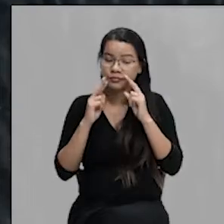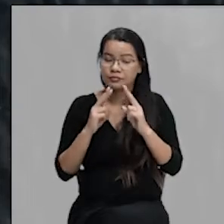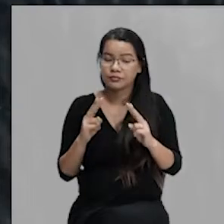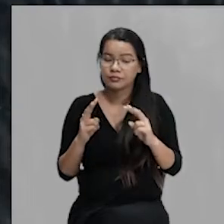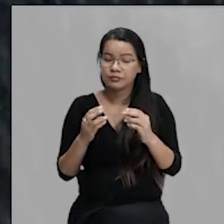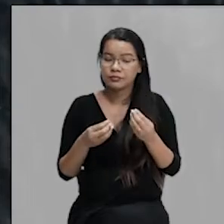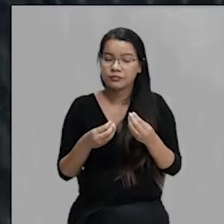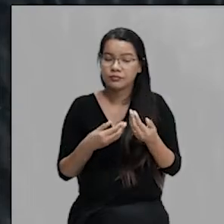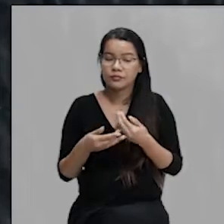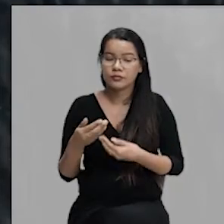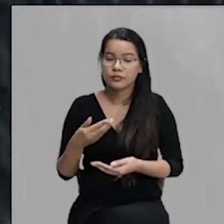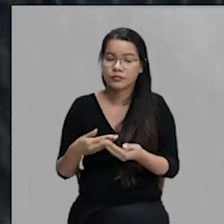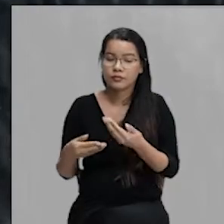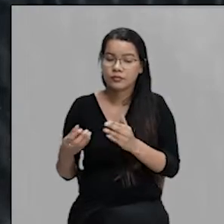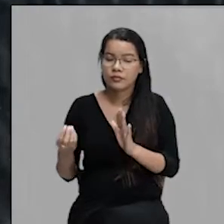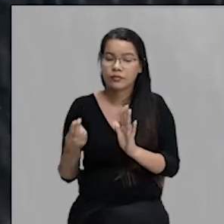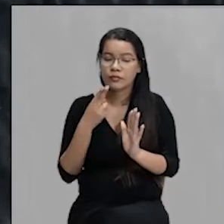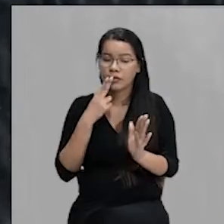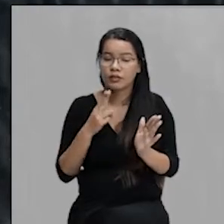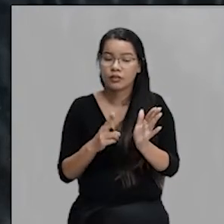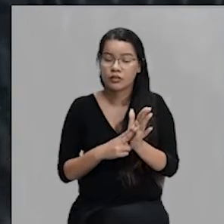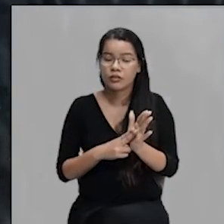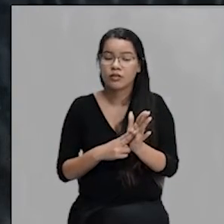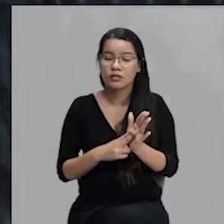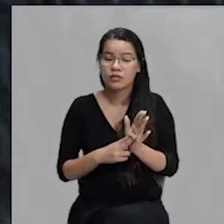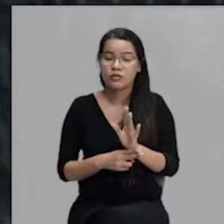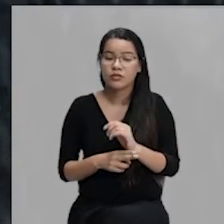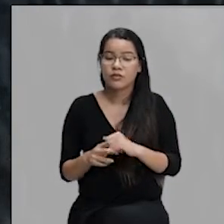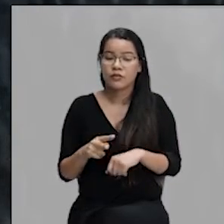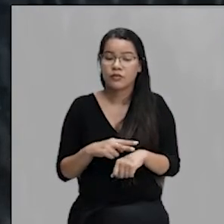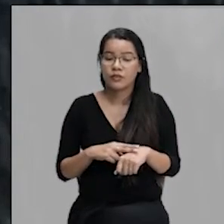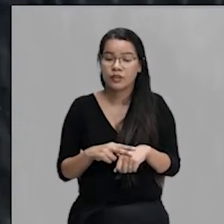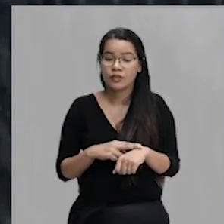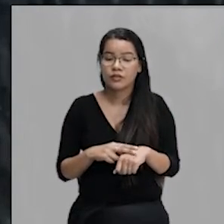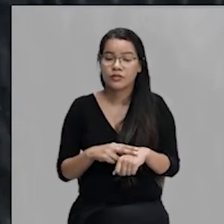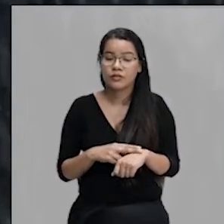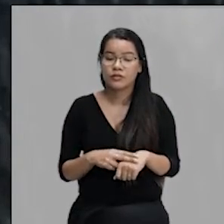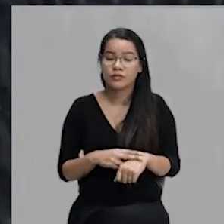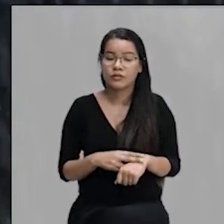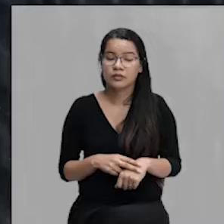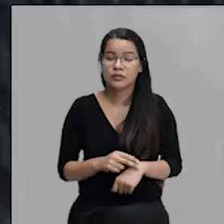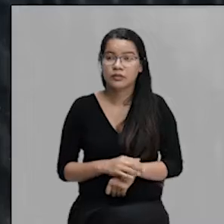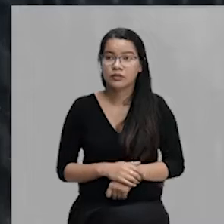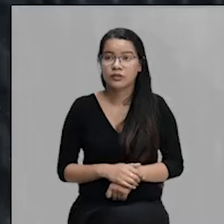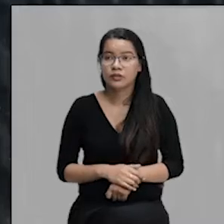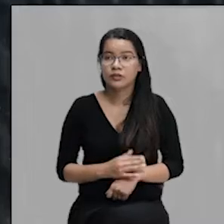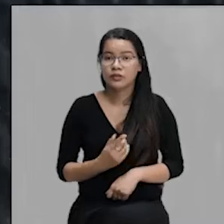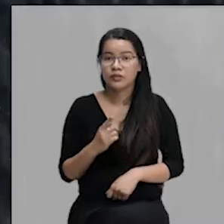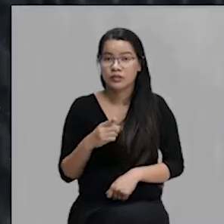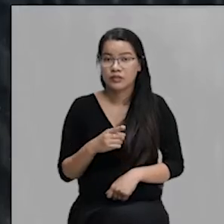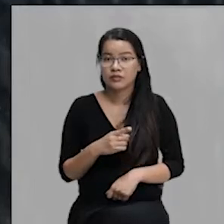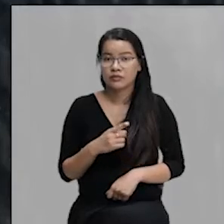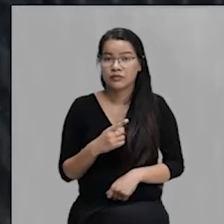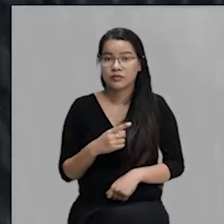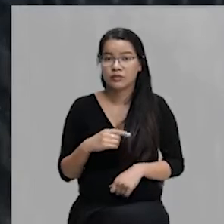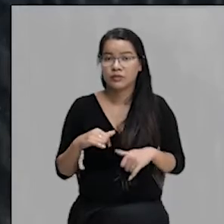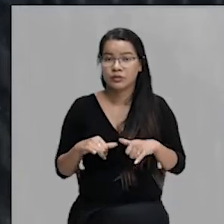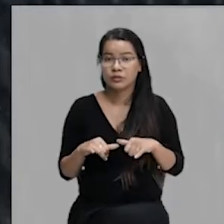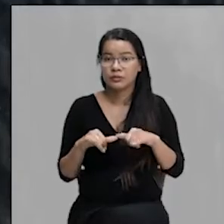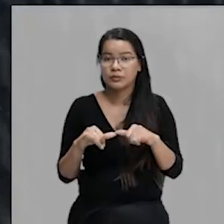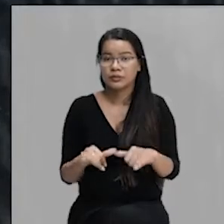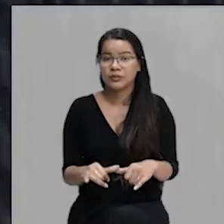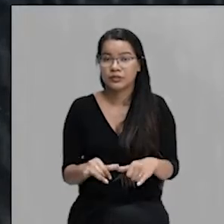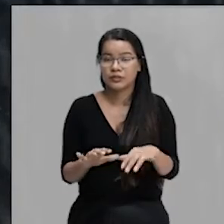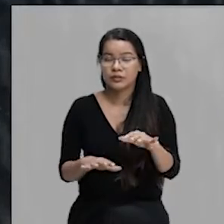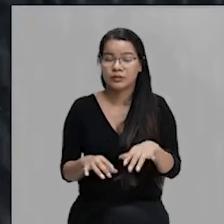de selos verdes, certificados ambientais e diversos programas de conservação. Quando você for no supermercado, geralmente, quando